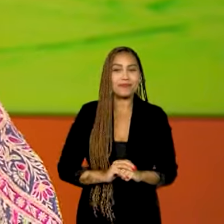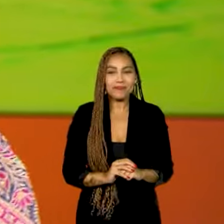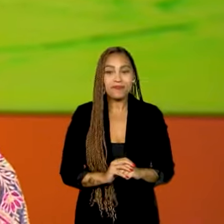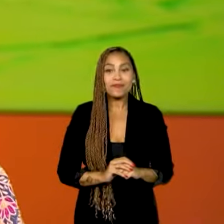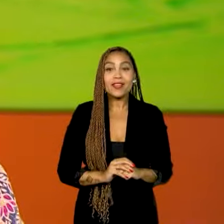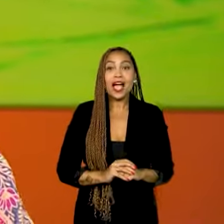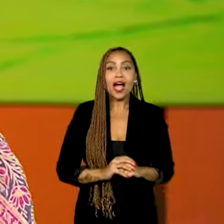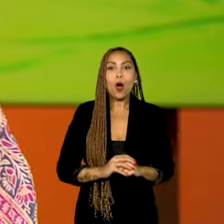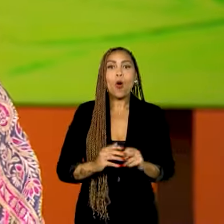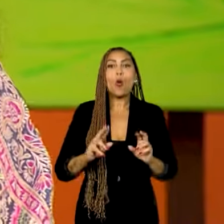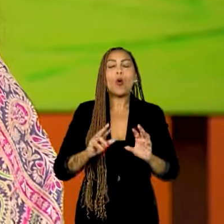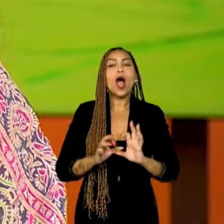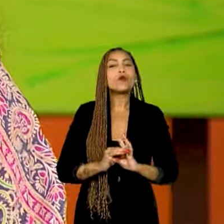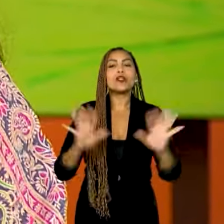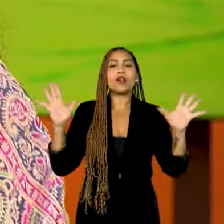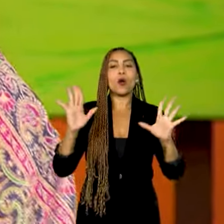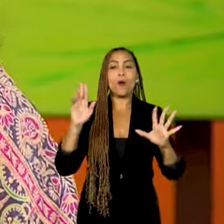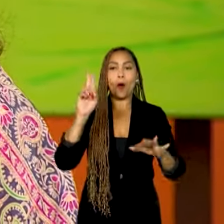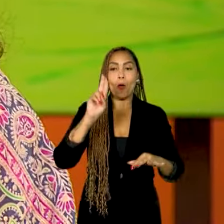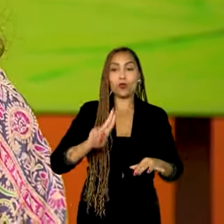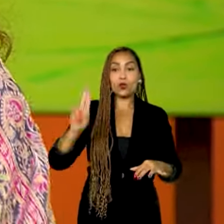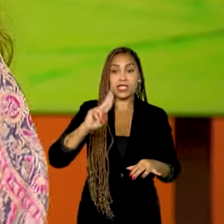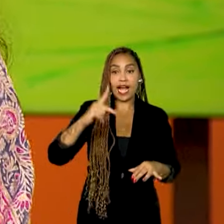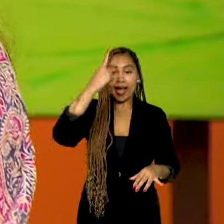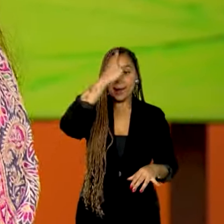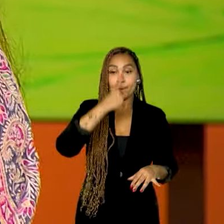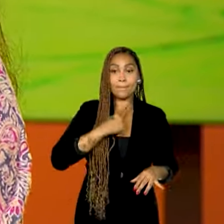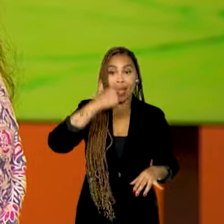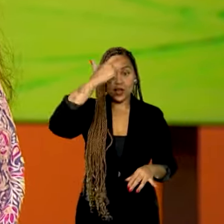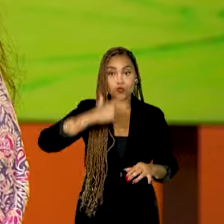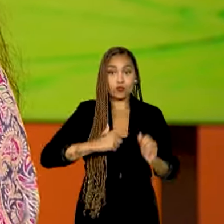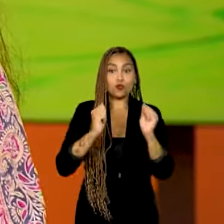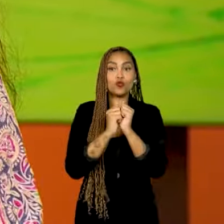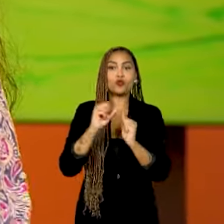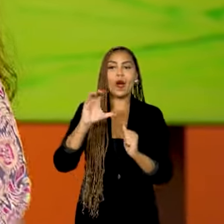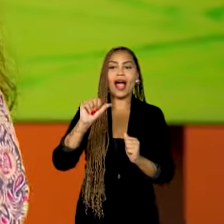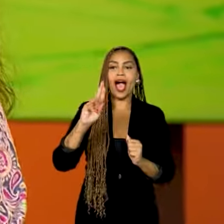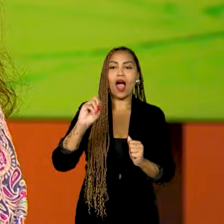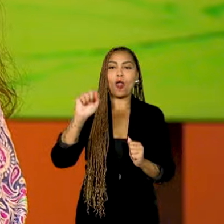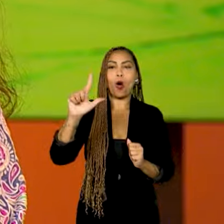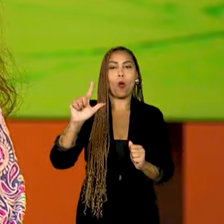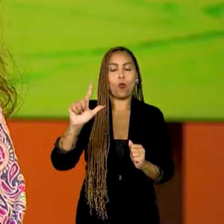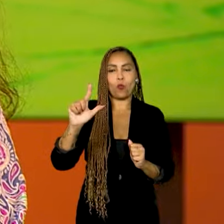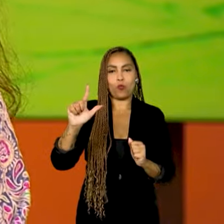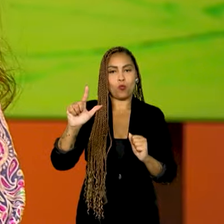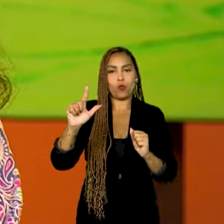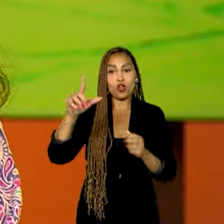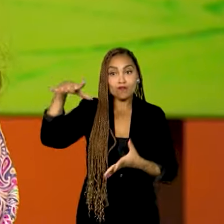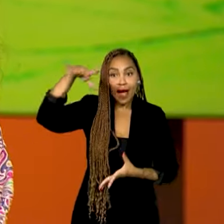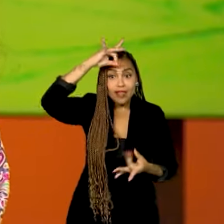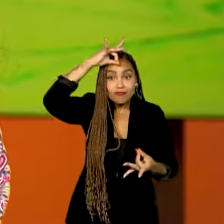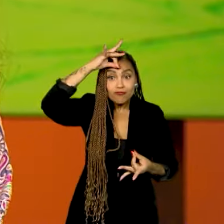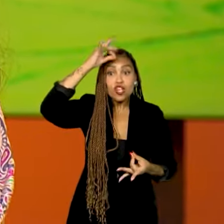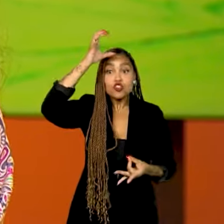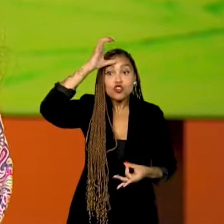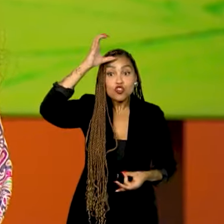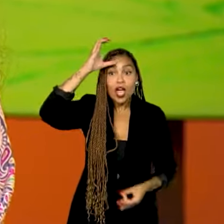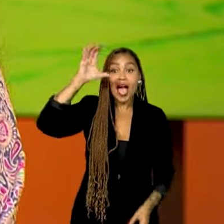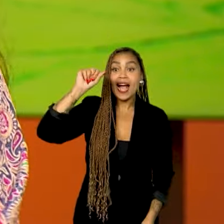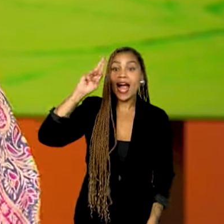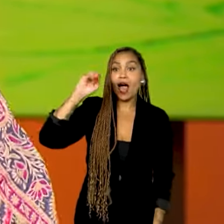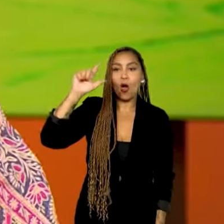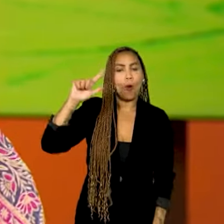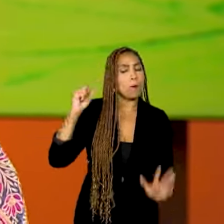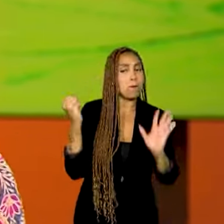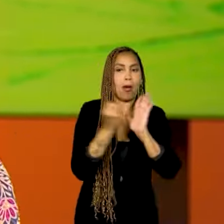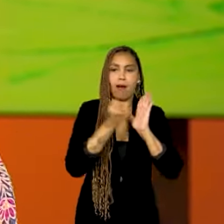para usar minha imagem com a Carol. Eu já estava muito, com a coisa muito marcada com a tia Carol. Muito. Então, assim, tanto